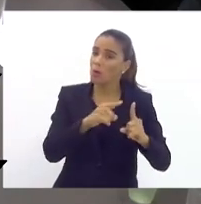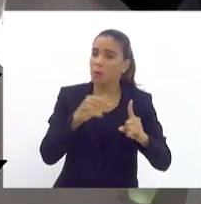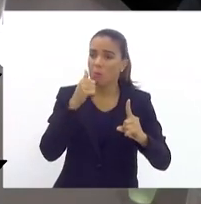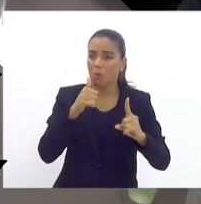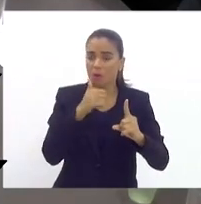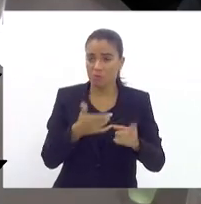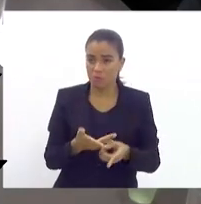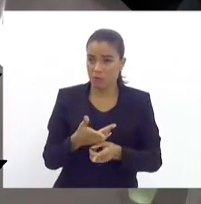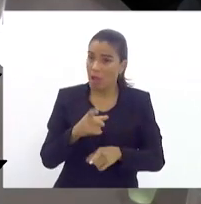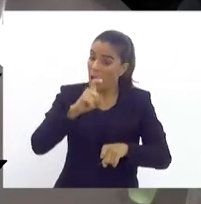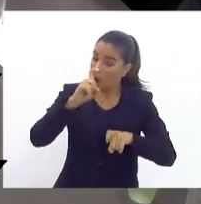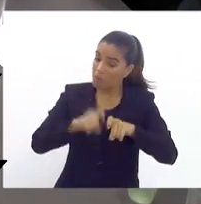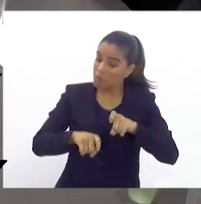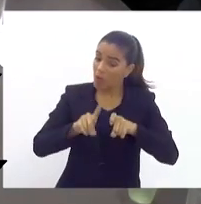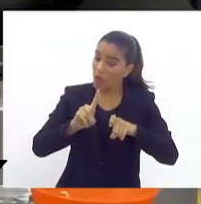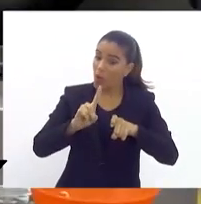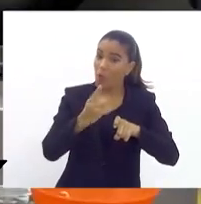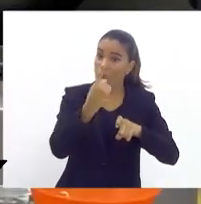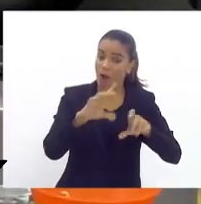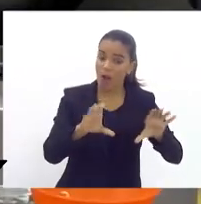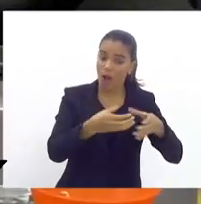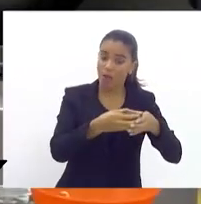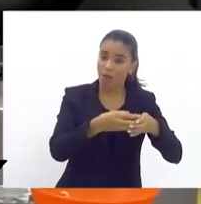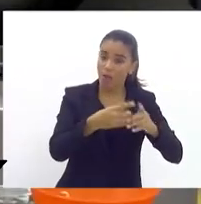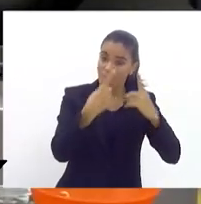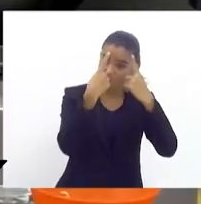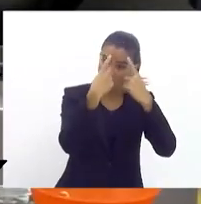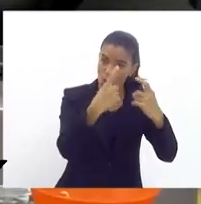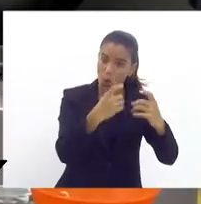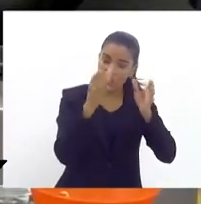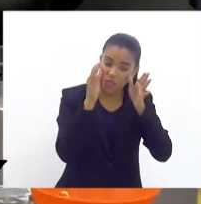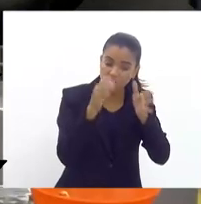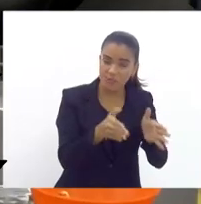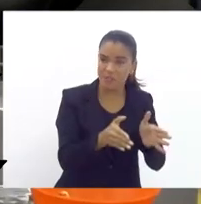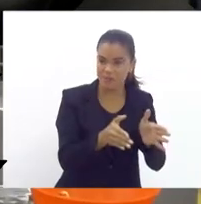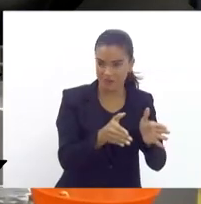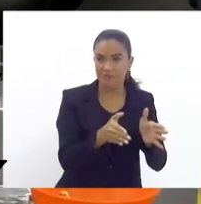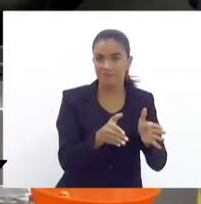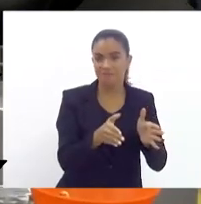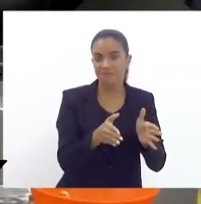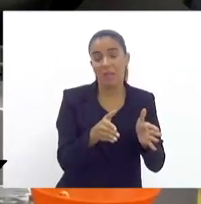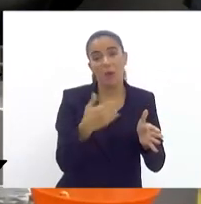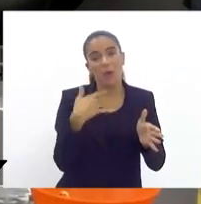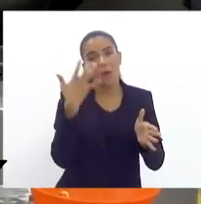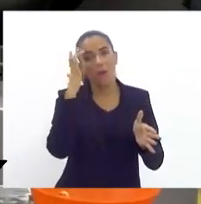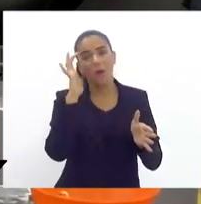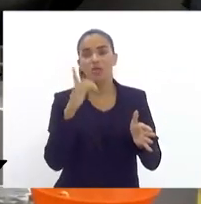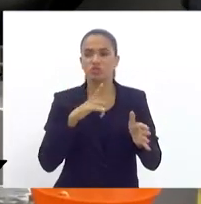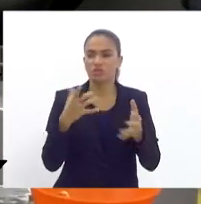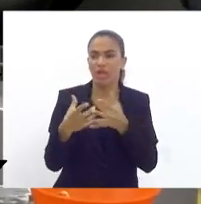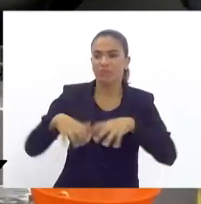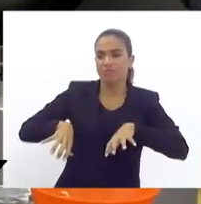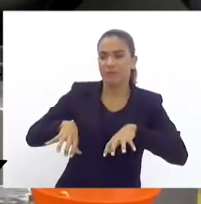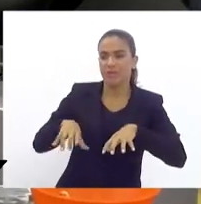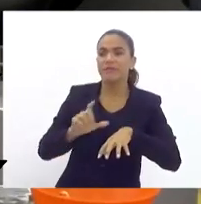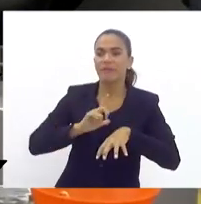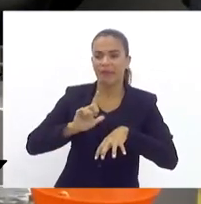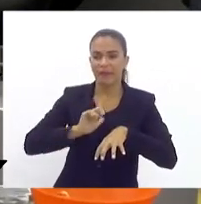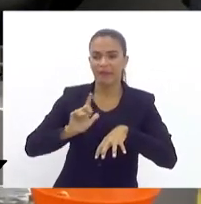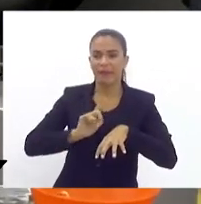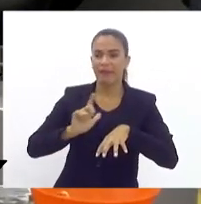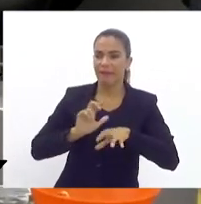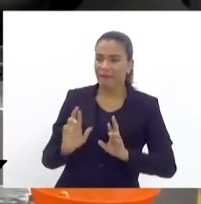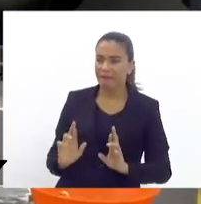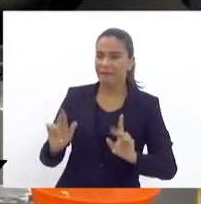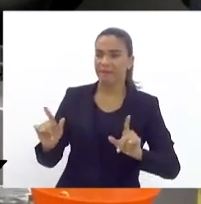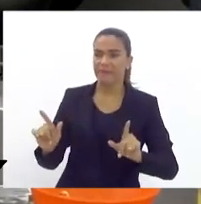abuso sexual é uma categoria de violência muito específica. Então, eu acho que tem distinção. Né? Então,